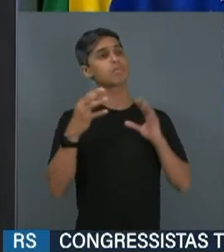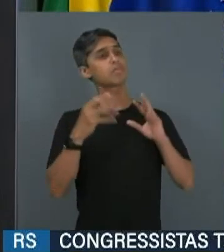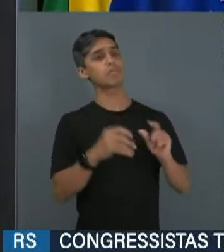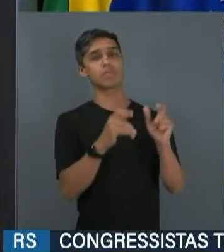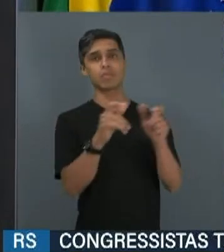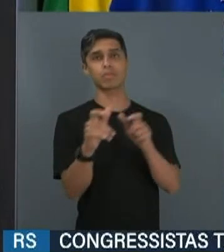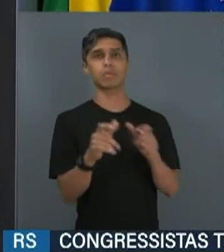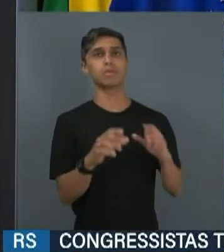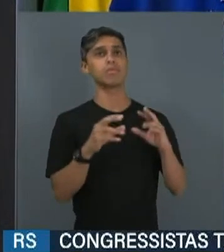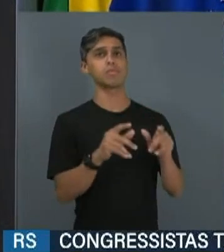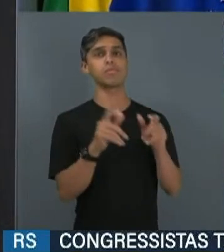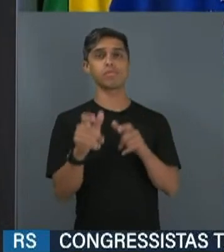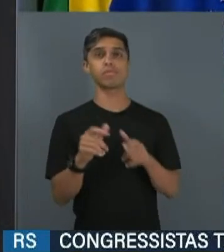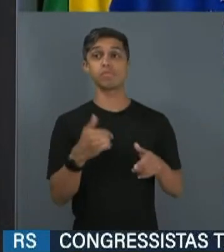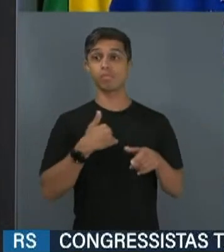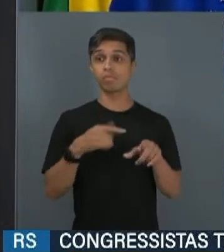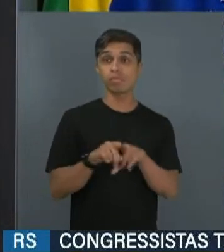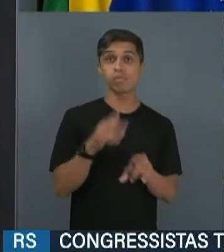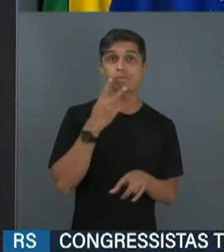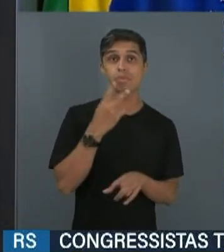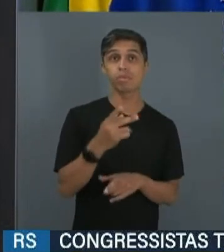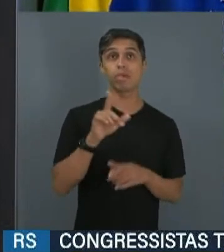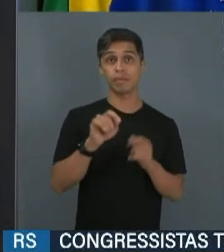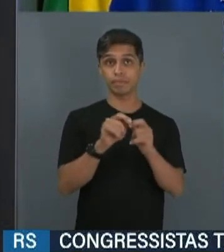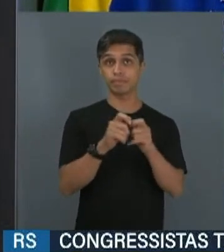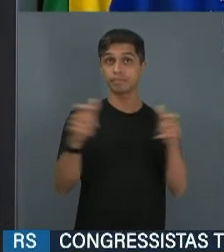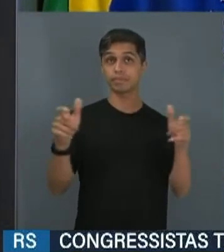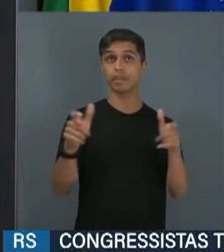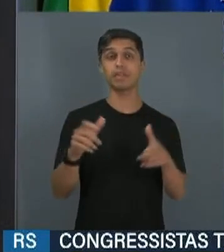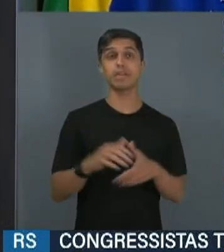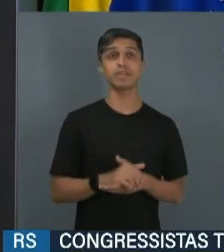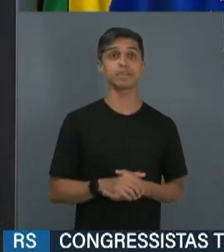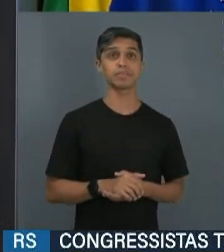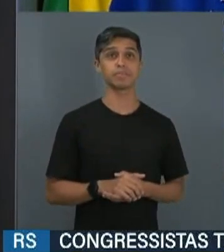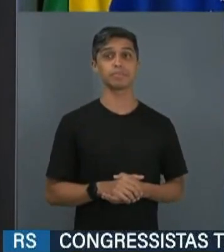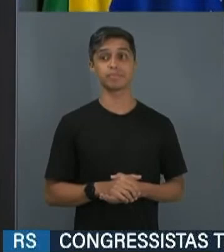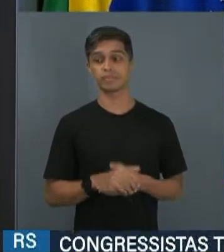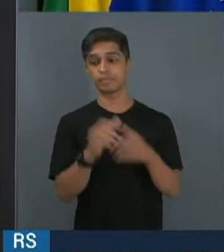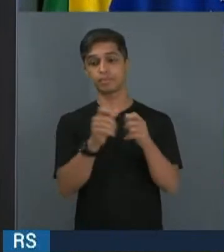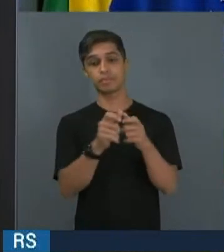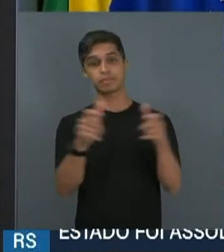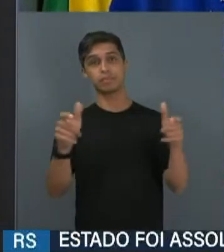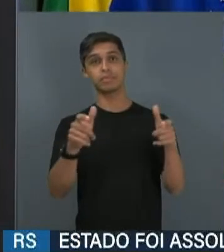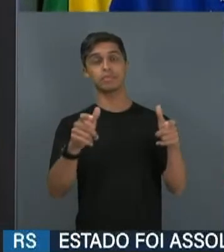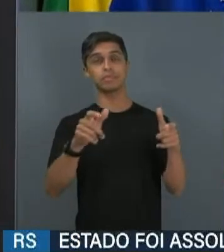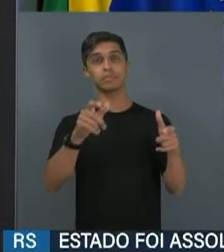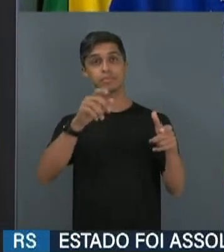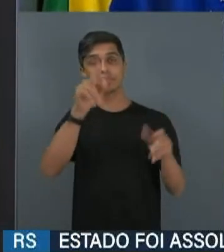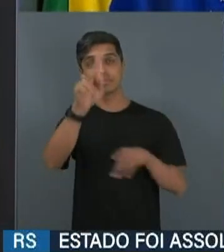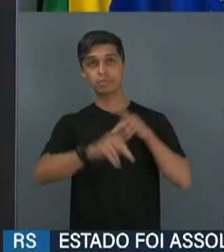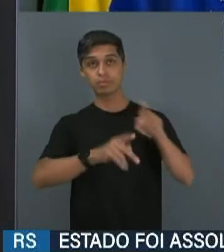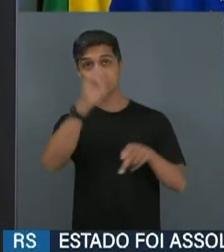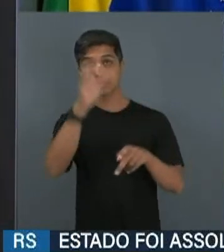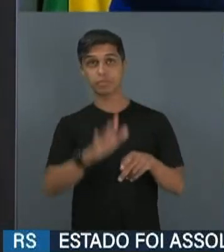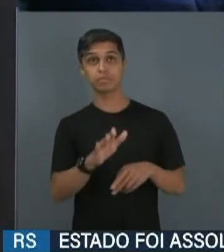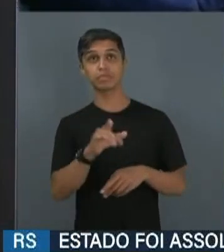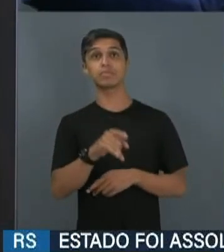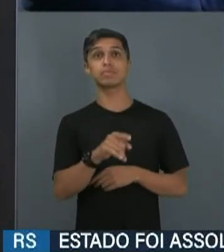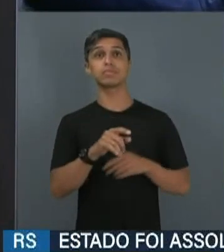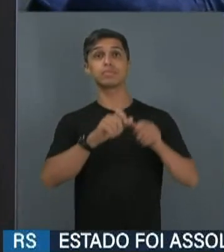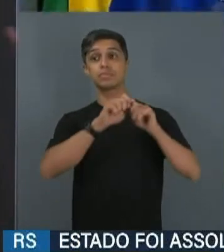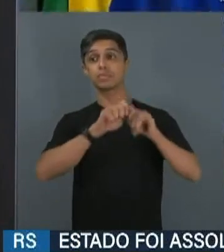as instituições, eu ainda vou além. É a maioria. A maioria dos brasileiros, e estão em